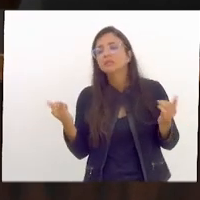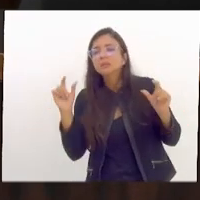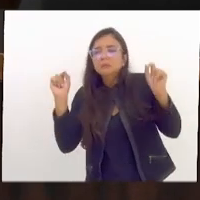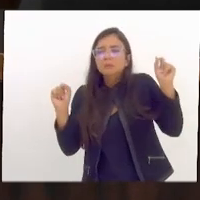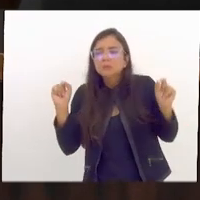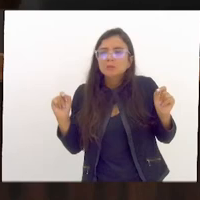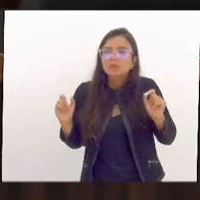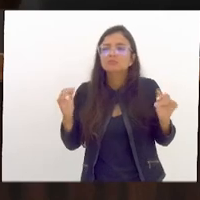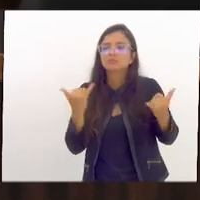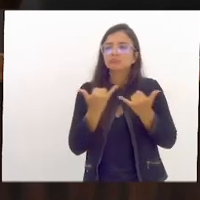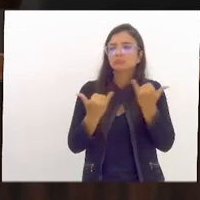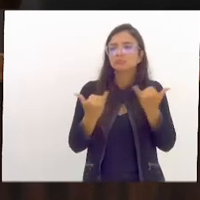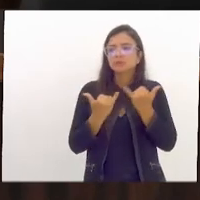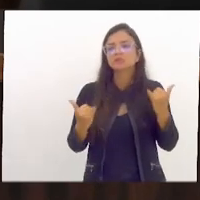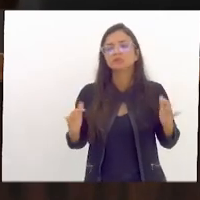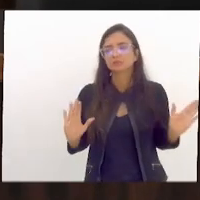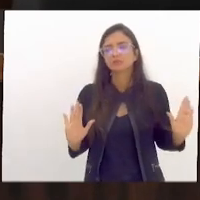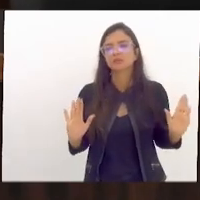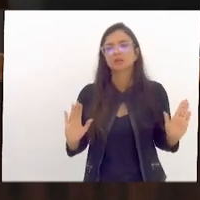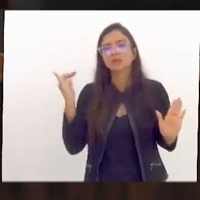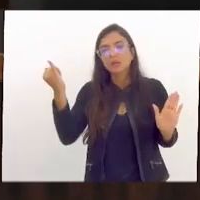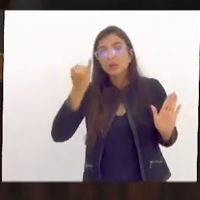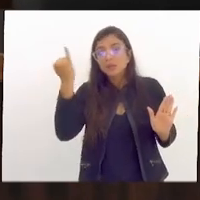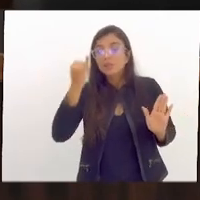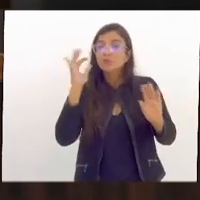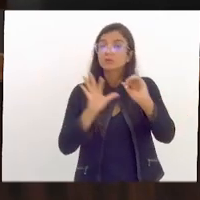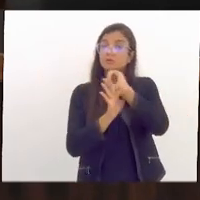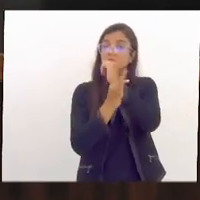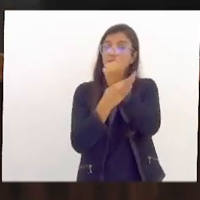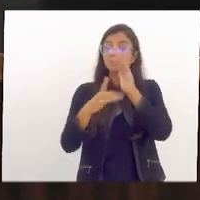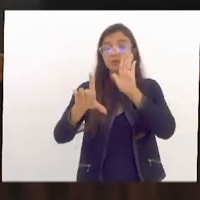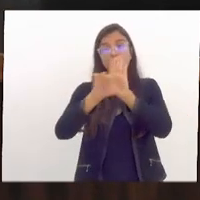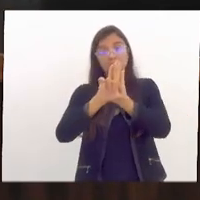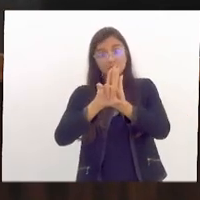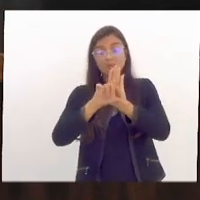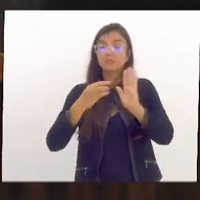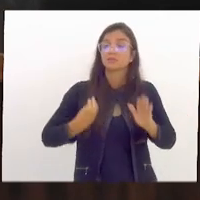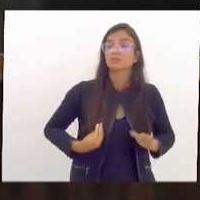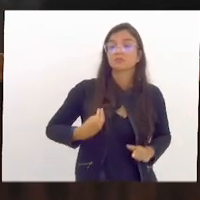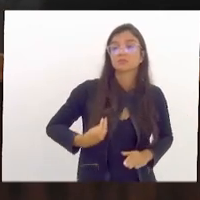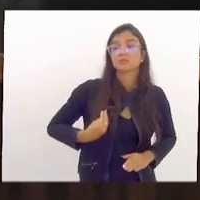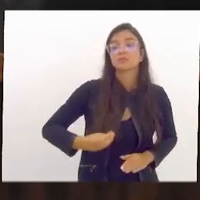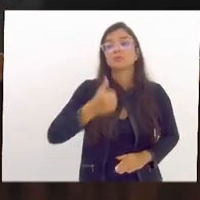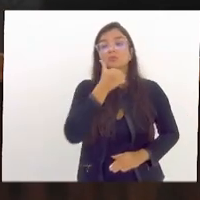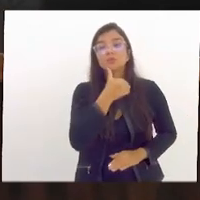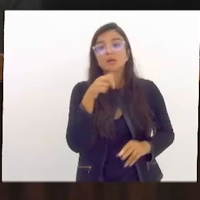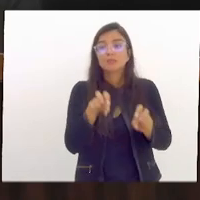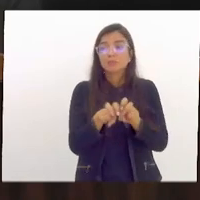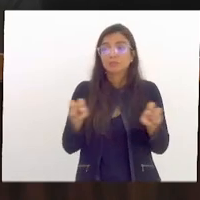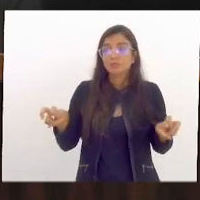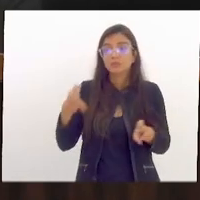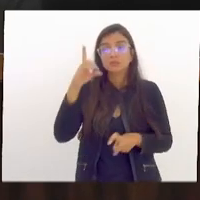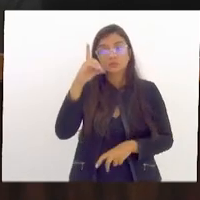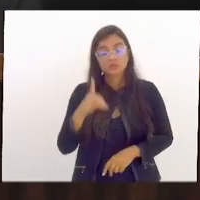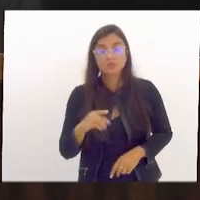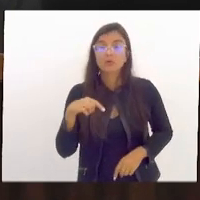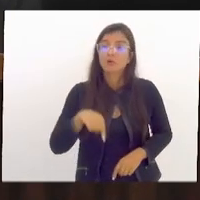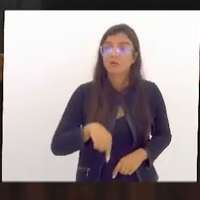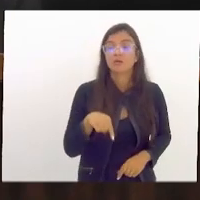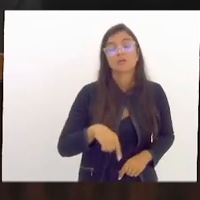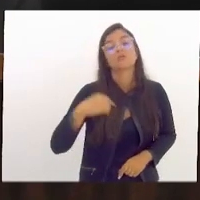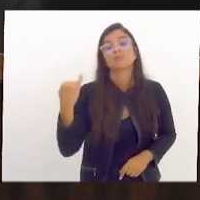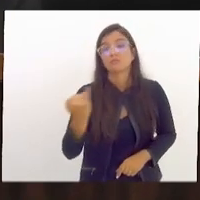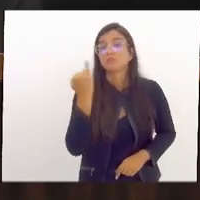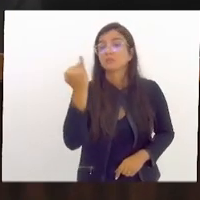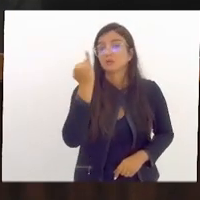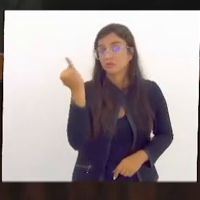diferentes. O importante é que seja garantido em lei a participação das mulheres na mesa diretora dessa casa. É importante,